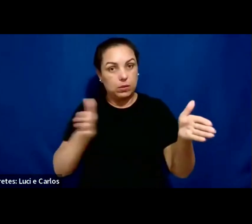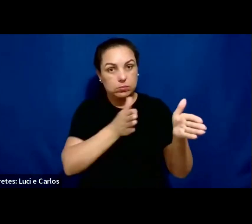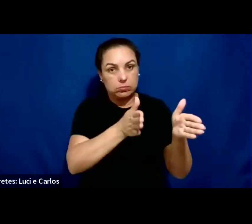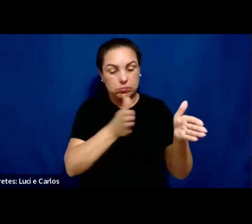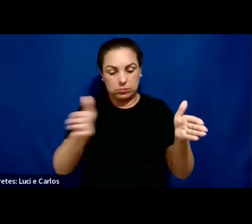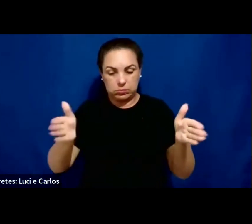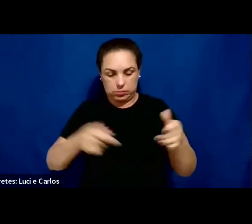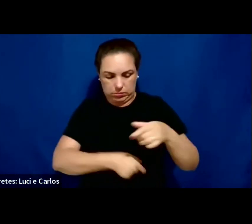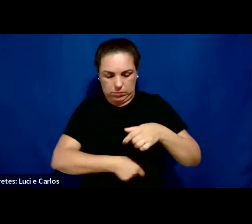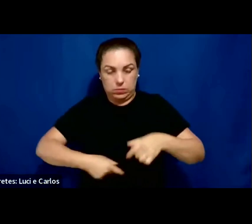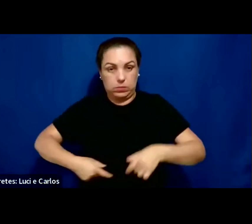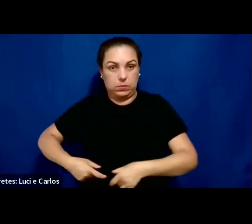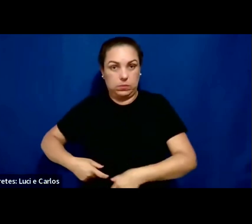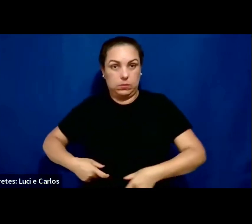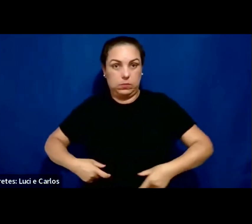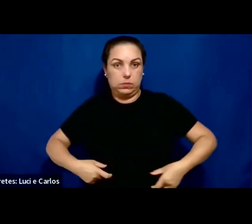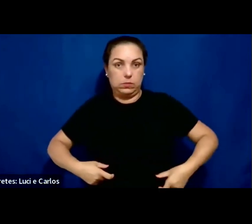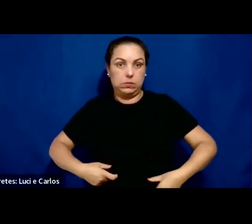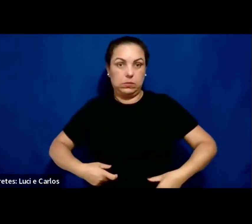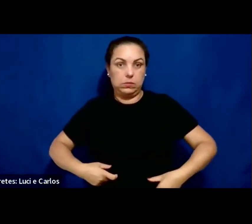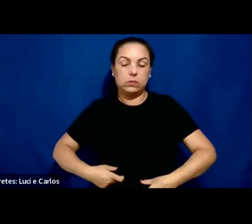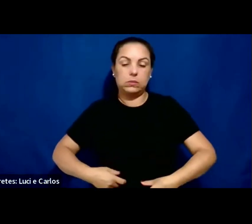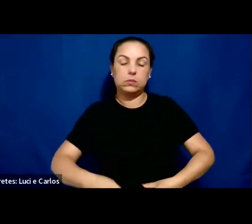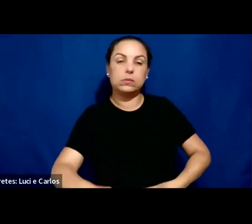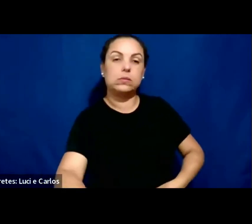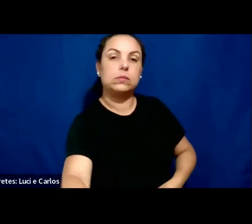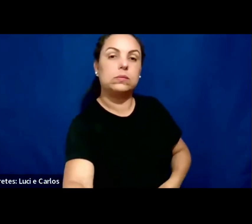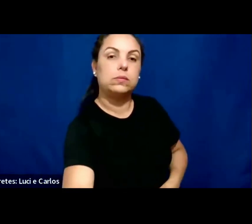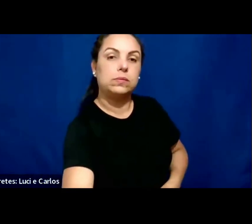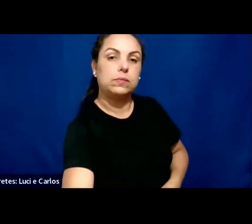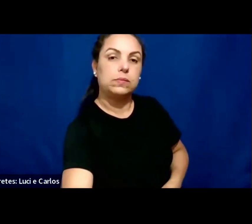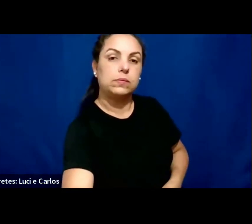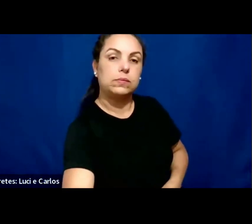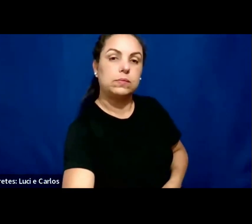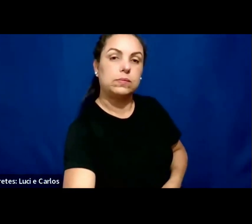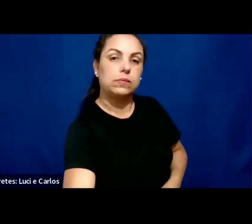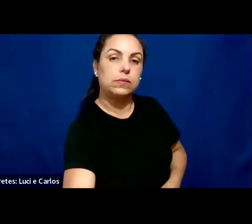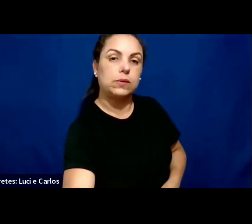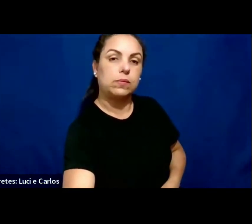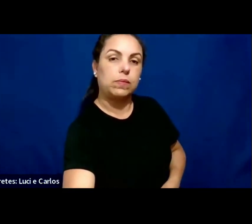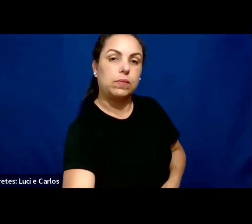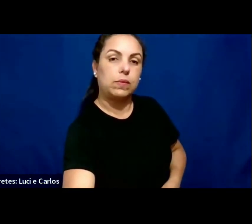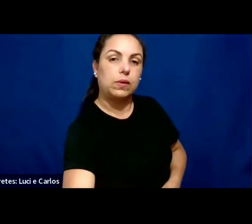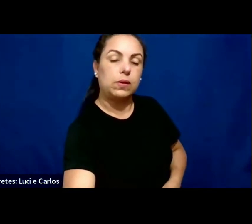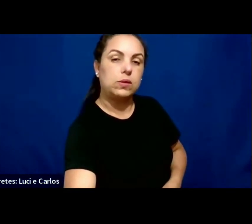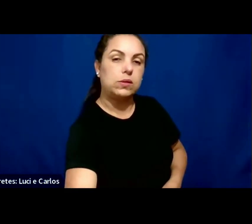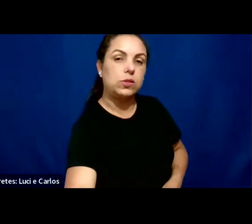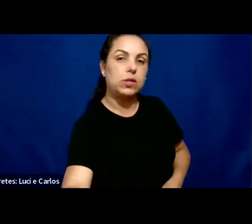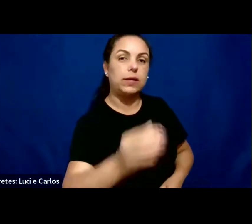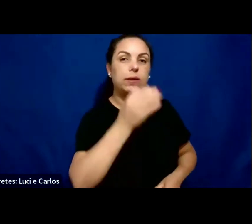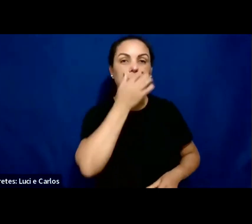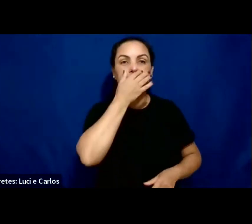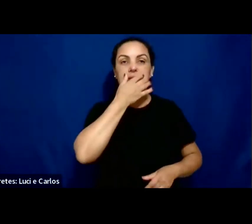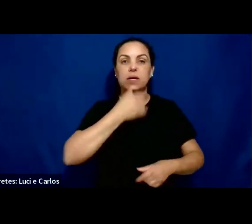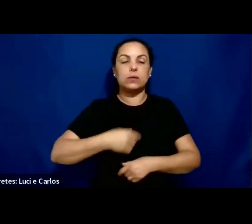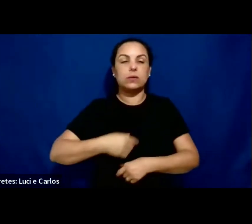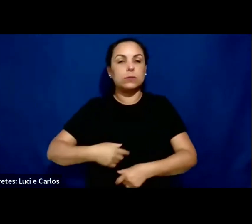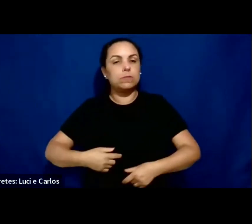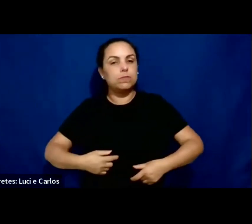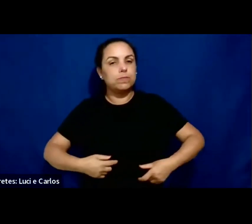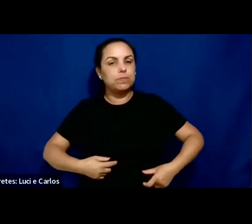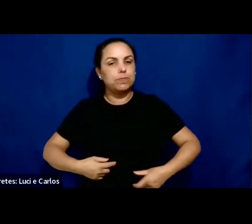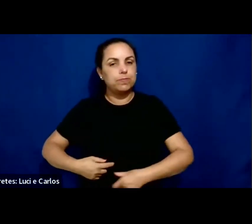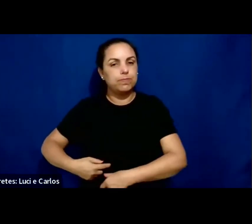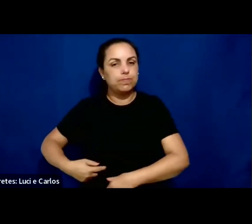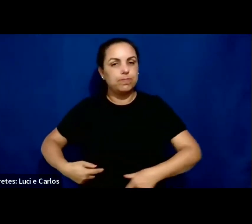colo transverso, que ele atravessa do lado direito para o lado esquerdo, e depois você tem o colo descendente, que